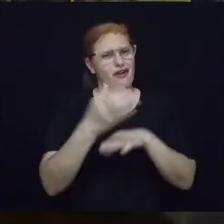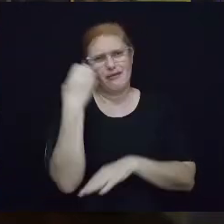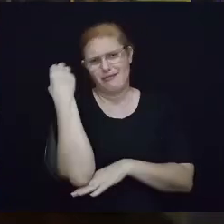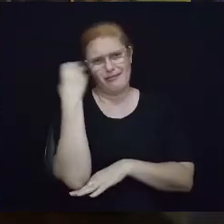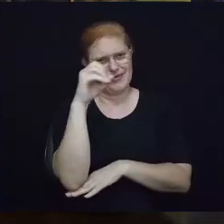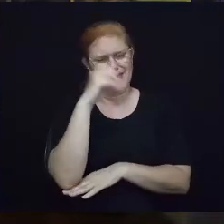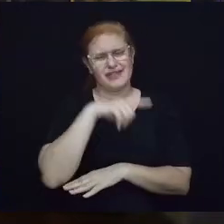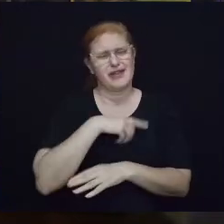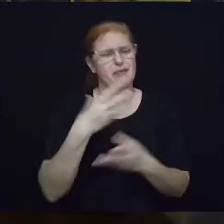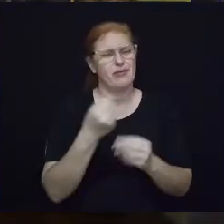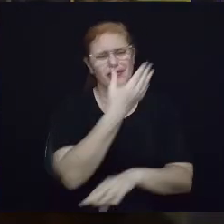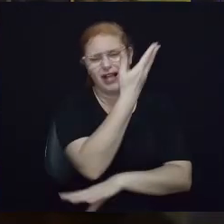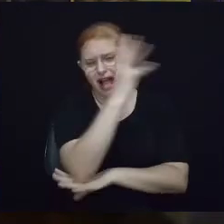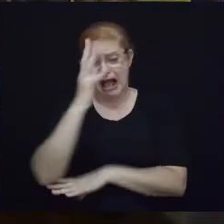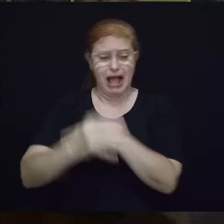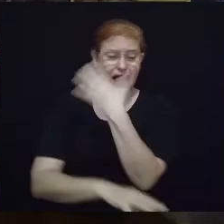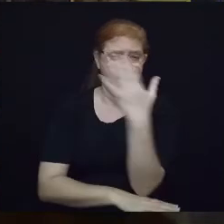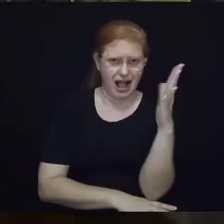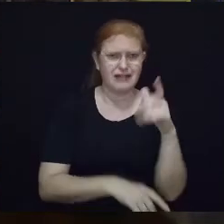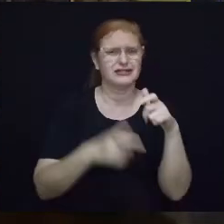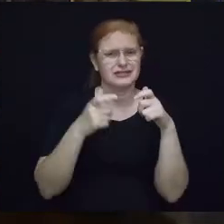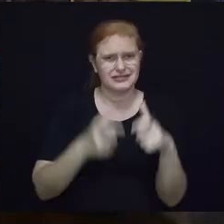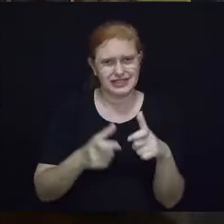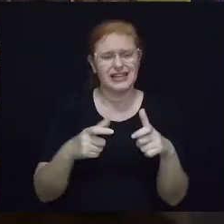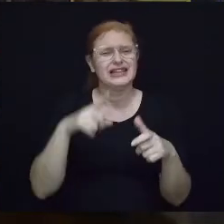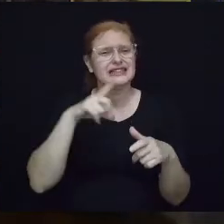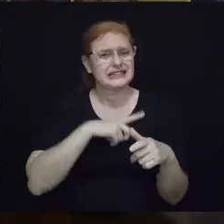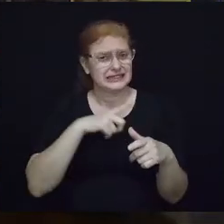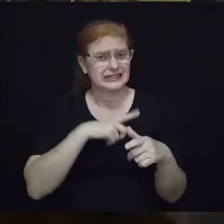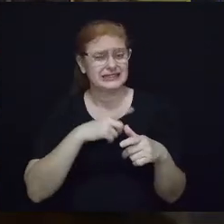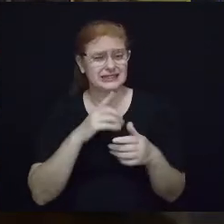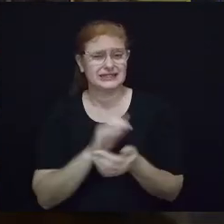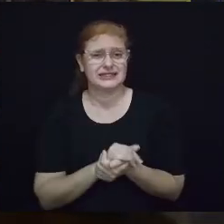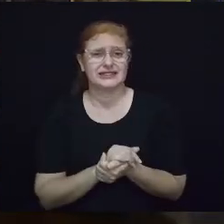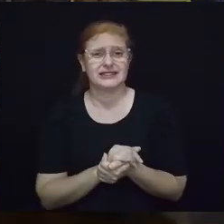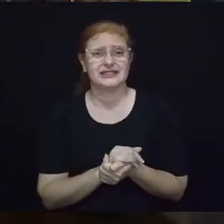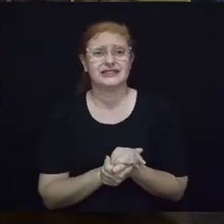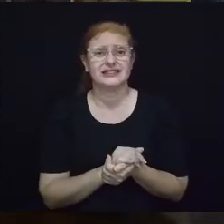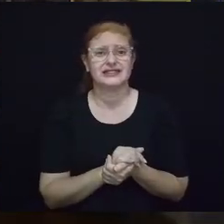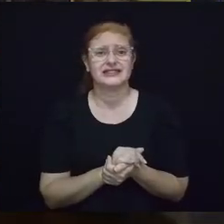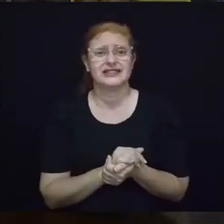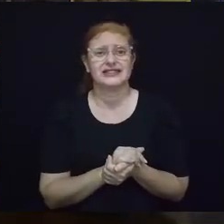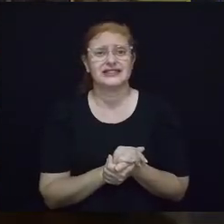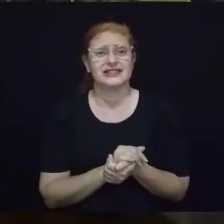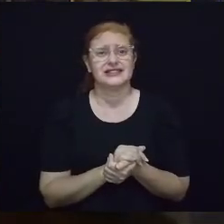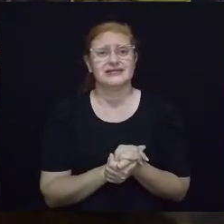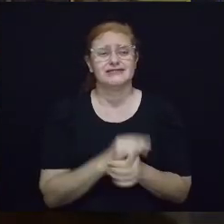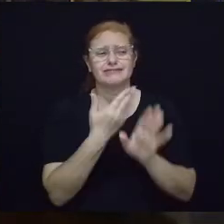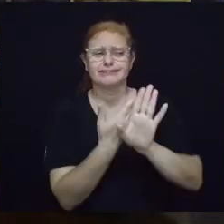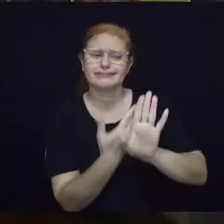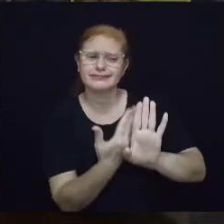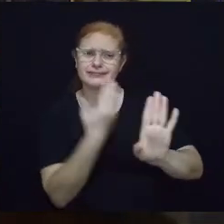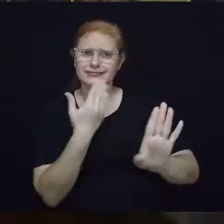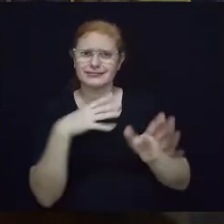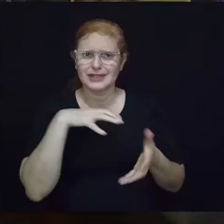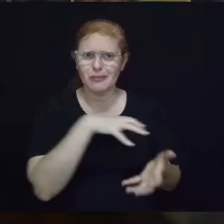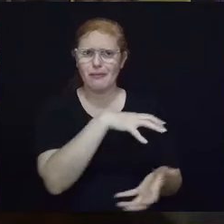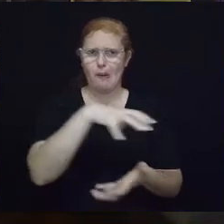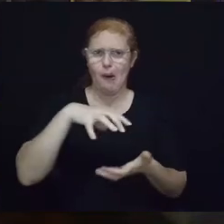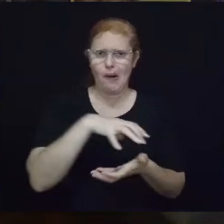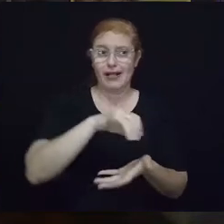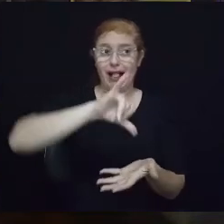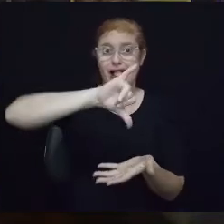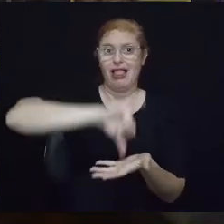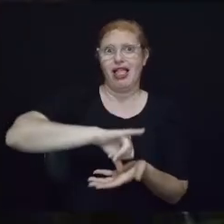de árvores, enfim, então é um lugar que também traz um descolamento do mundo urbano, né? A gente não está no meio